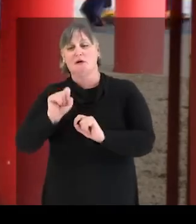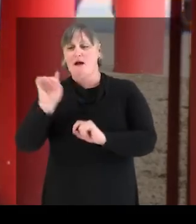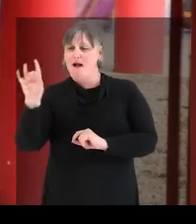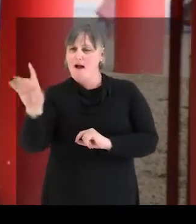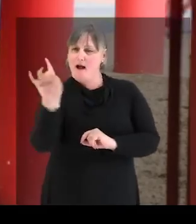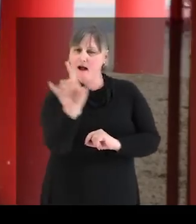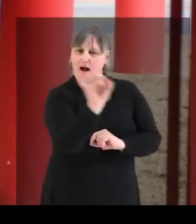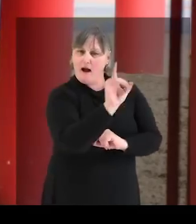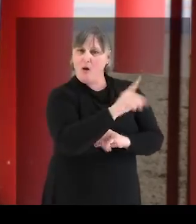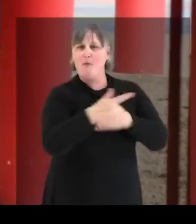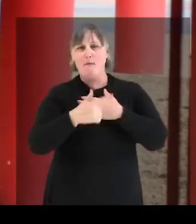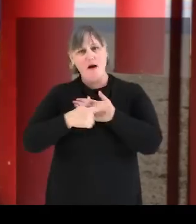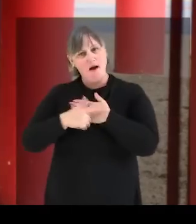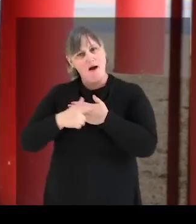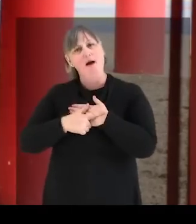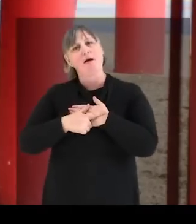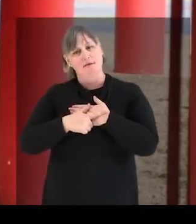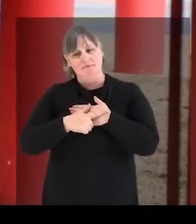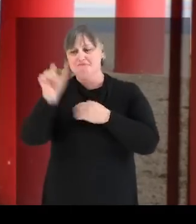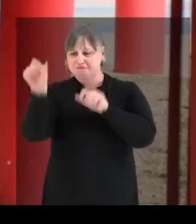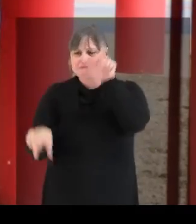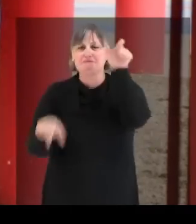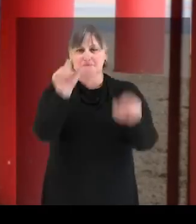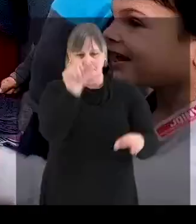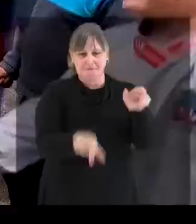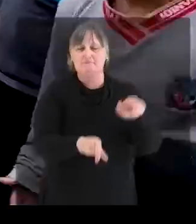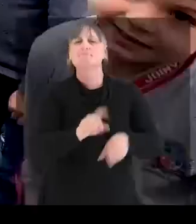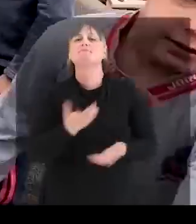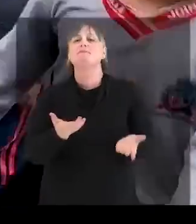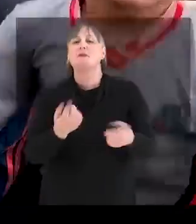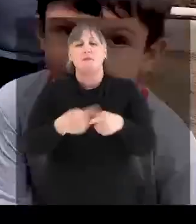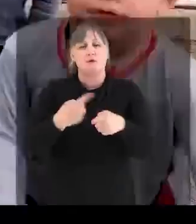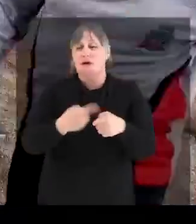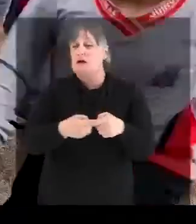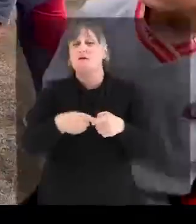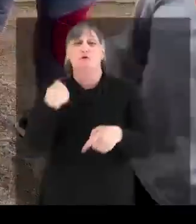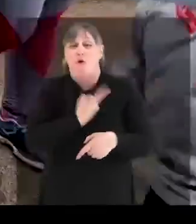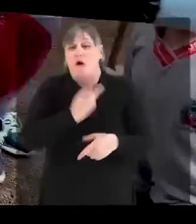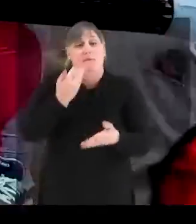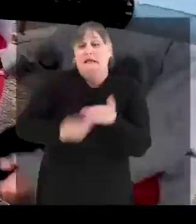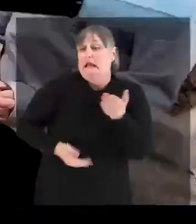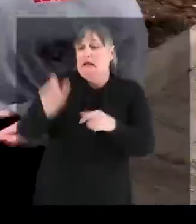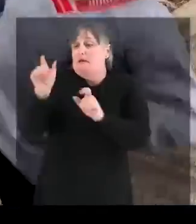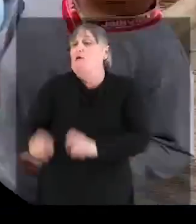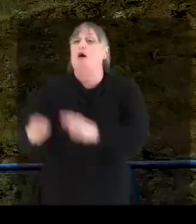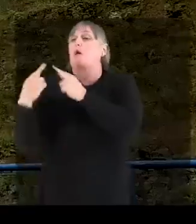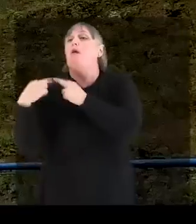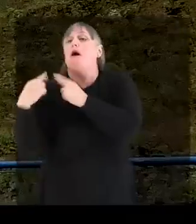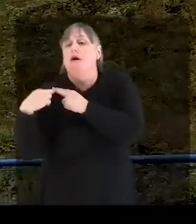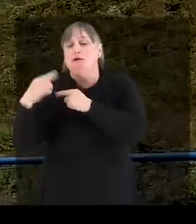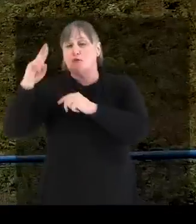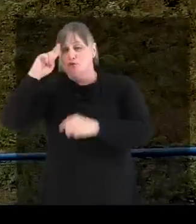papel, né? Era preciso definir papéis, porque senão a gente ficaria perdido, quem vai fazer o quê? Então a gestão tinha o